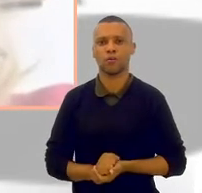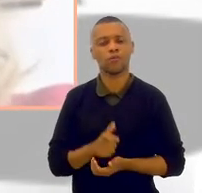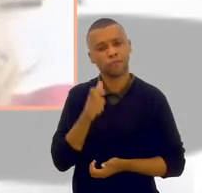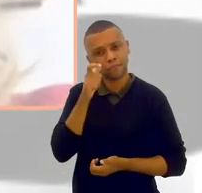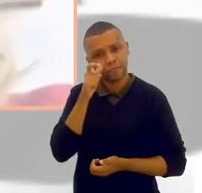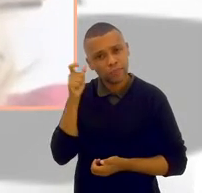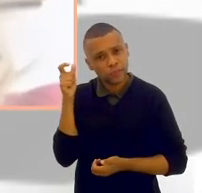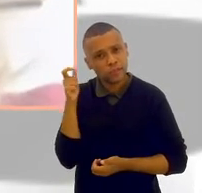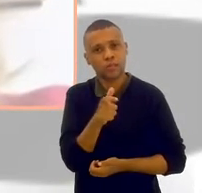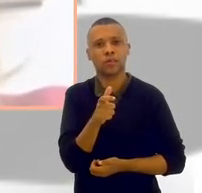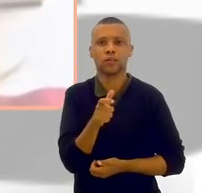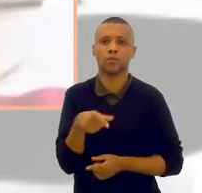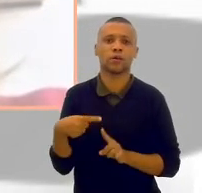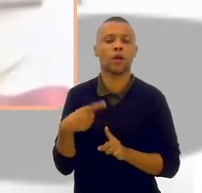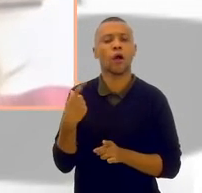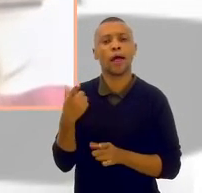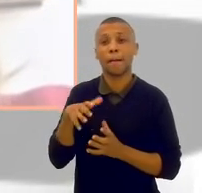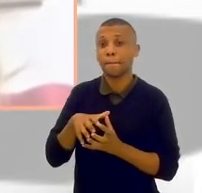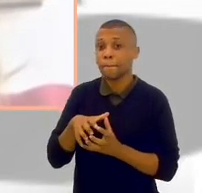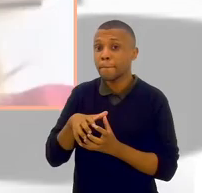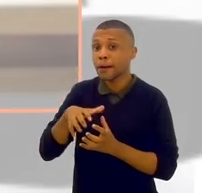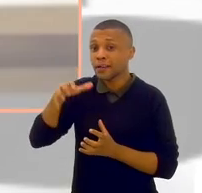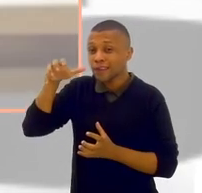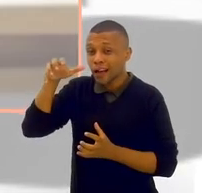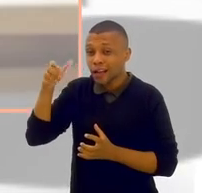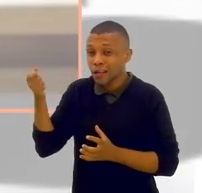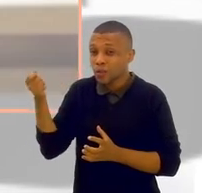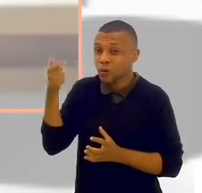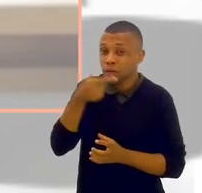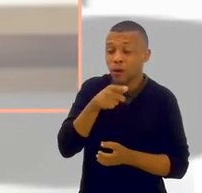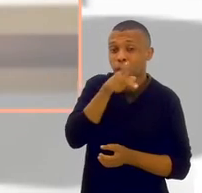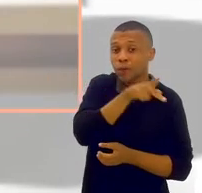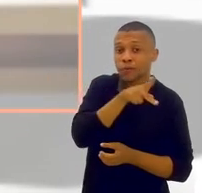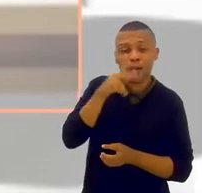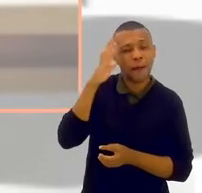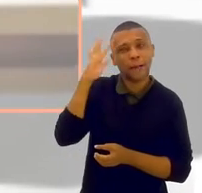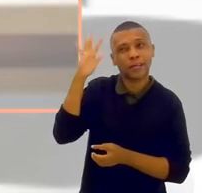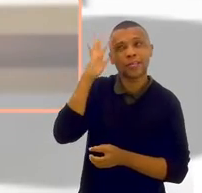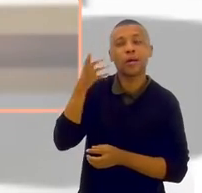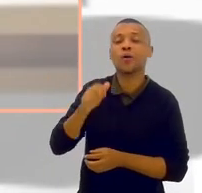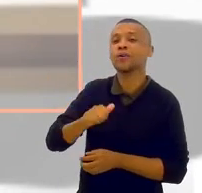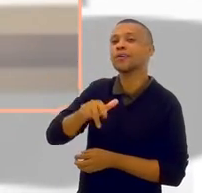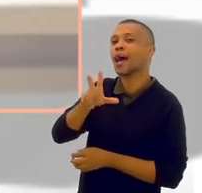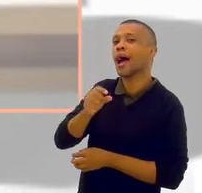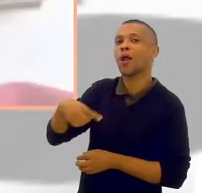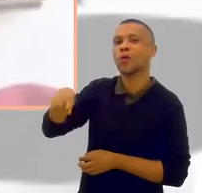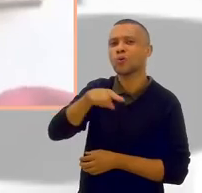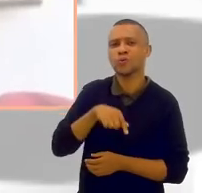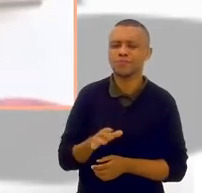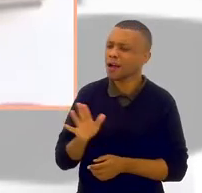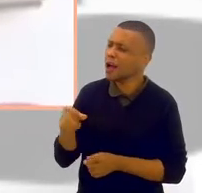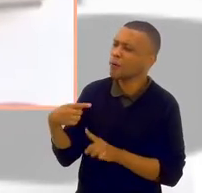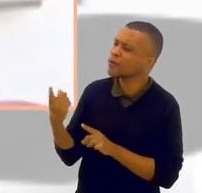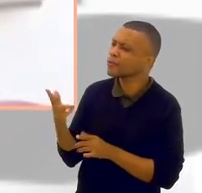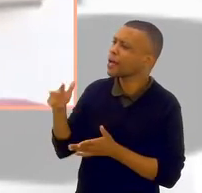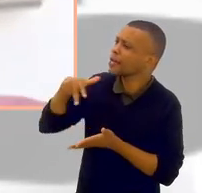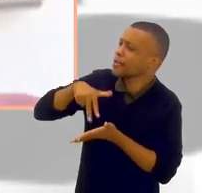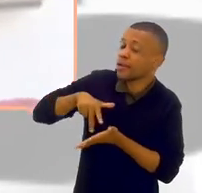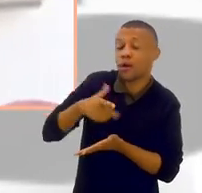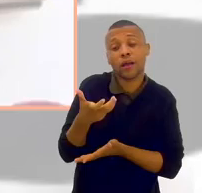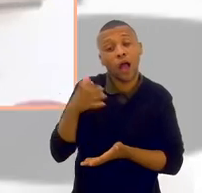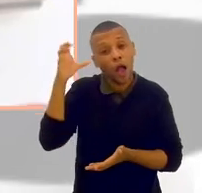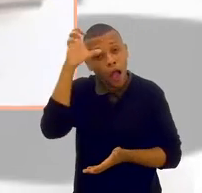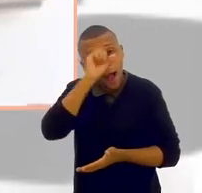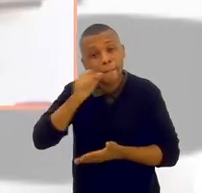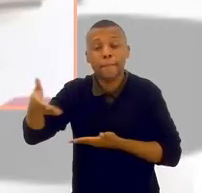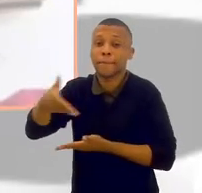muito interessante porque eu era mais velha que os professores, imagina os alunos, né? Eles falavam, mas por que você está aqui? Eu falei,